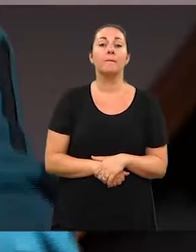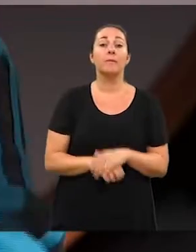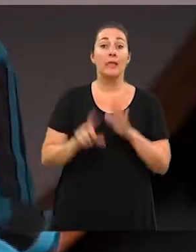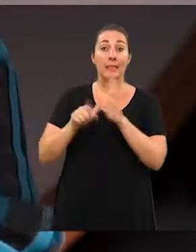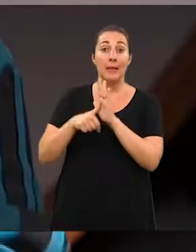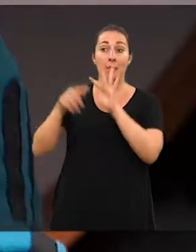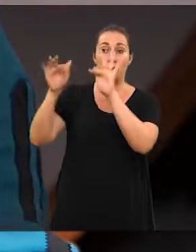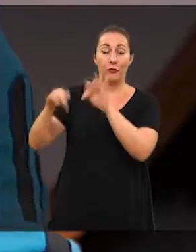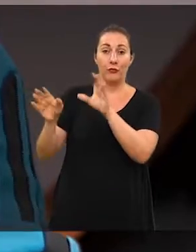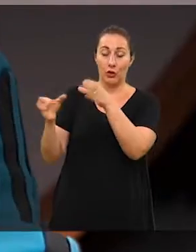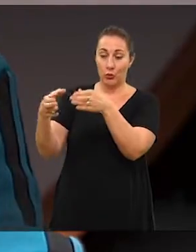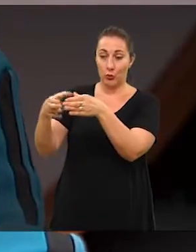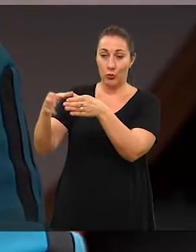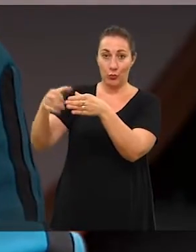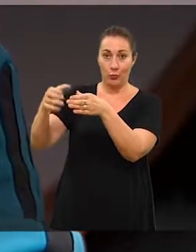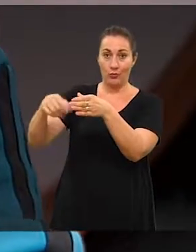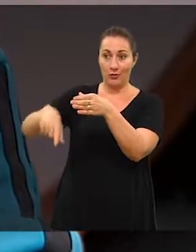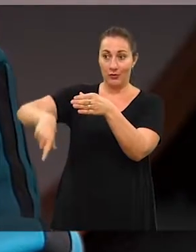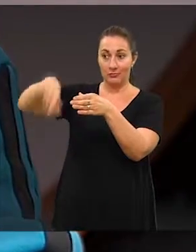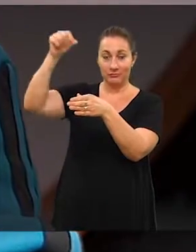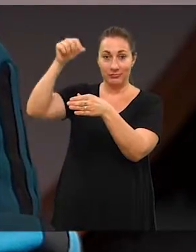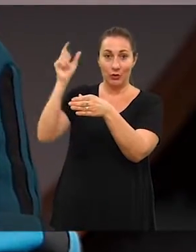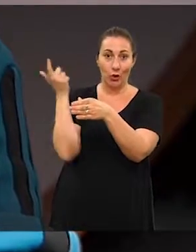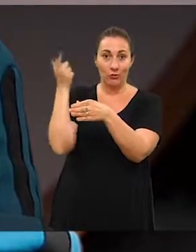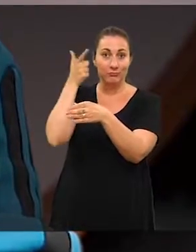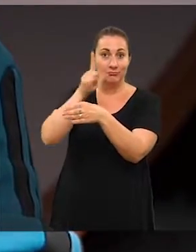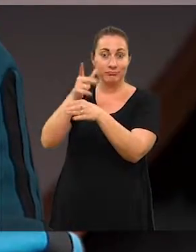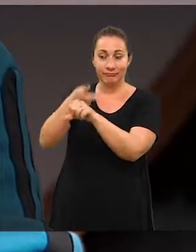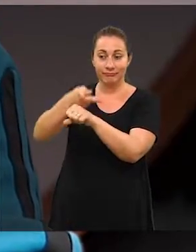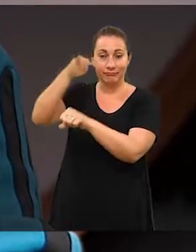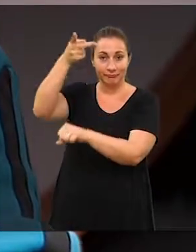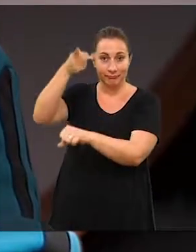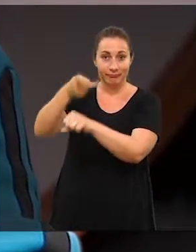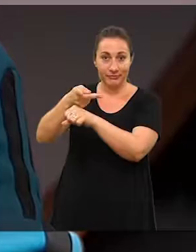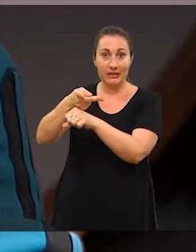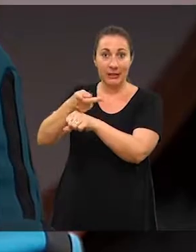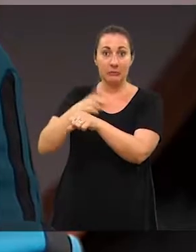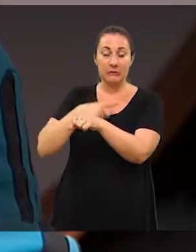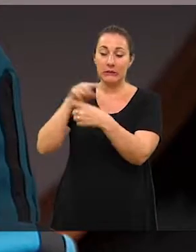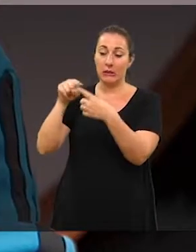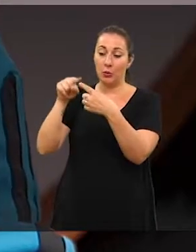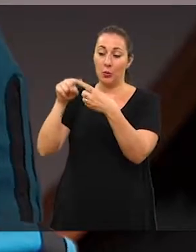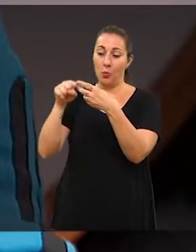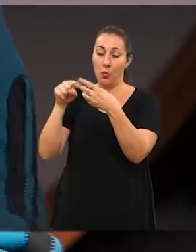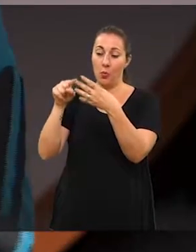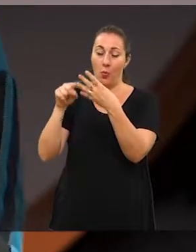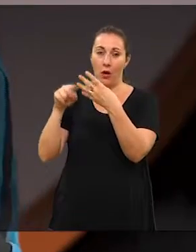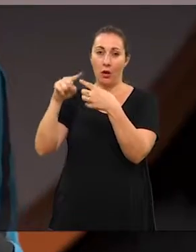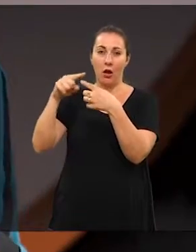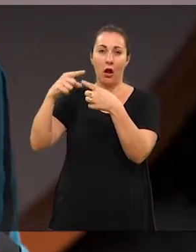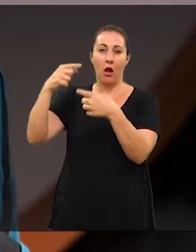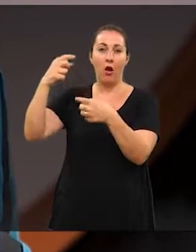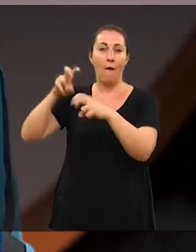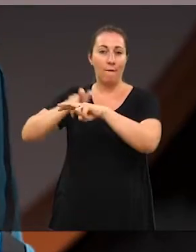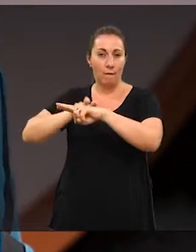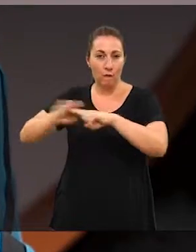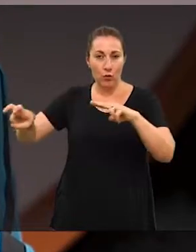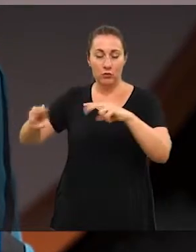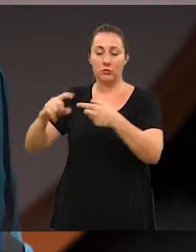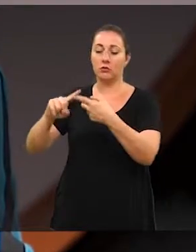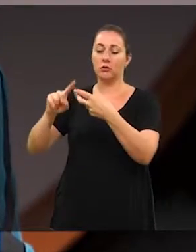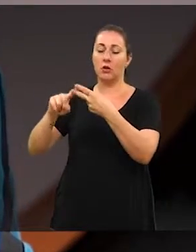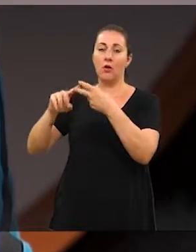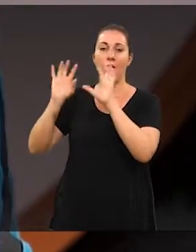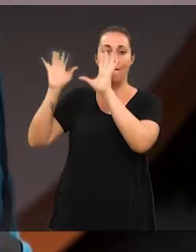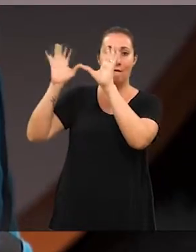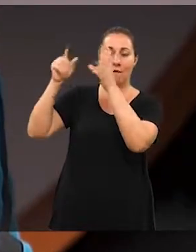que termina os jogos ali, são 4 modalidades coletivas, né? As tradicionais, futsal,